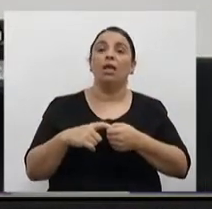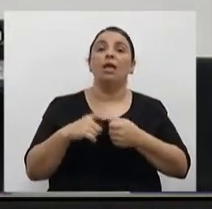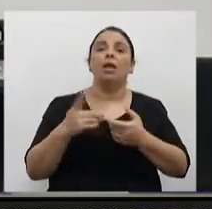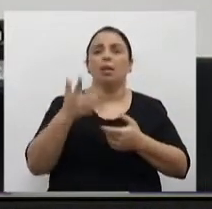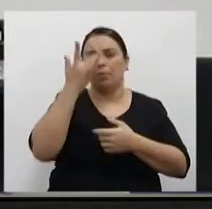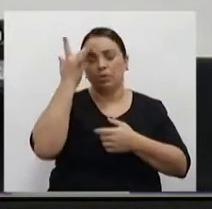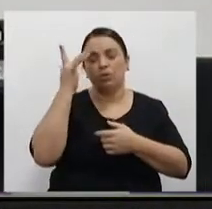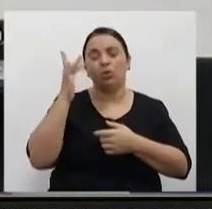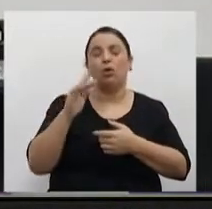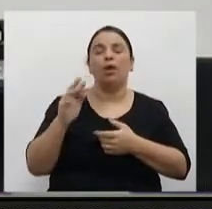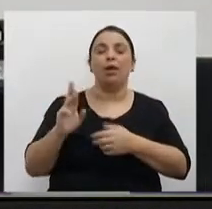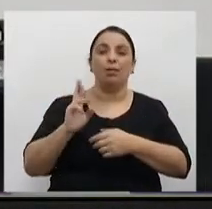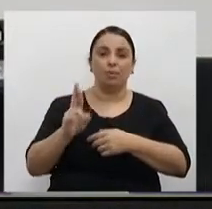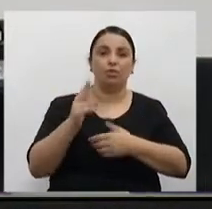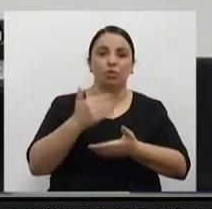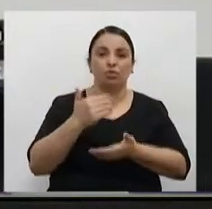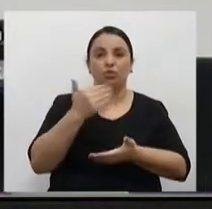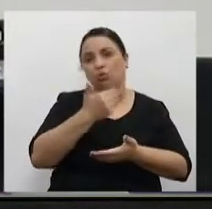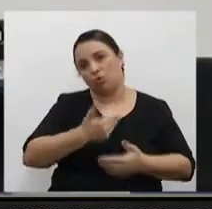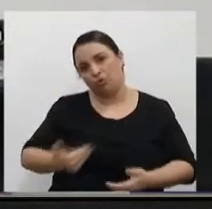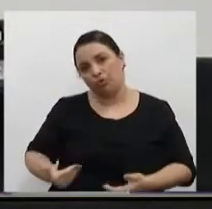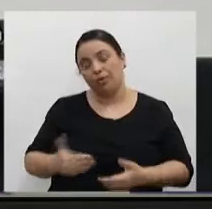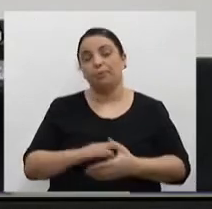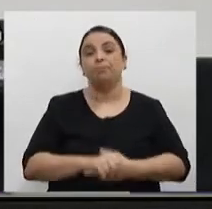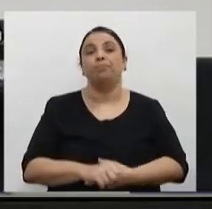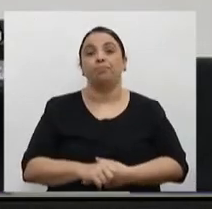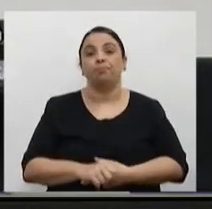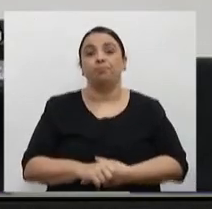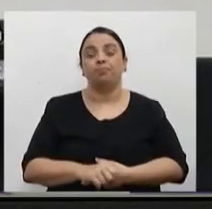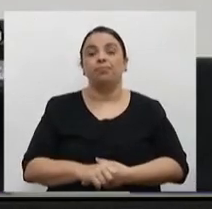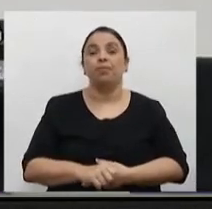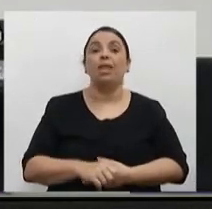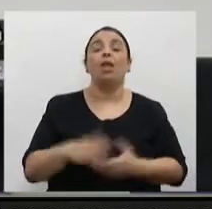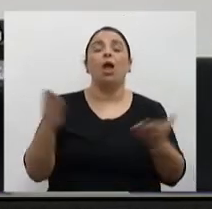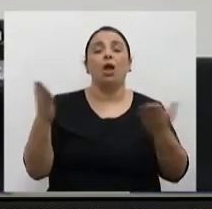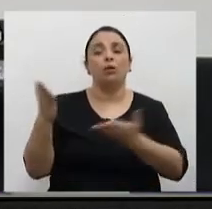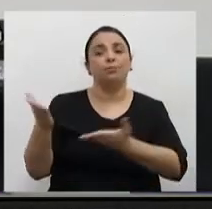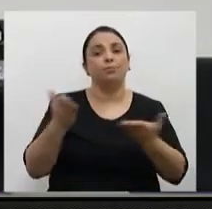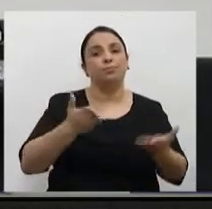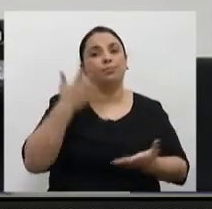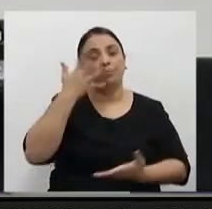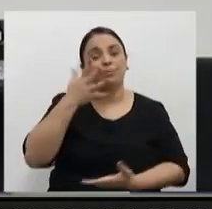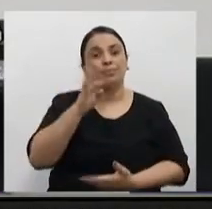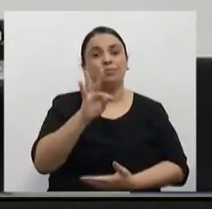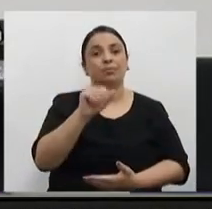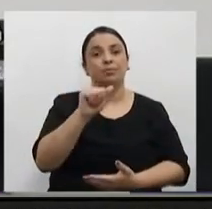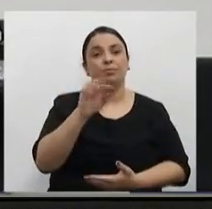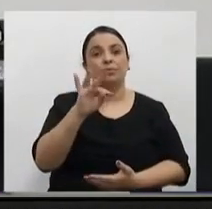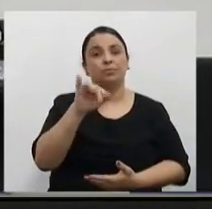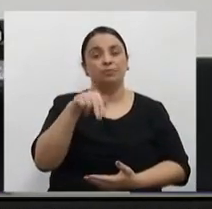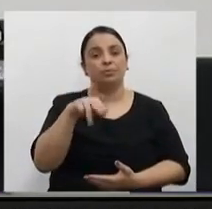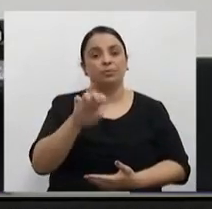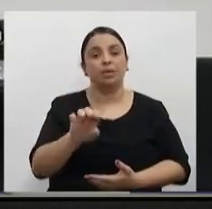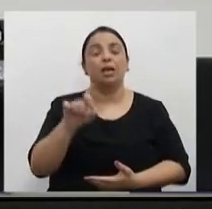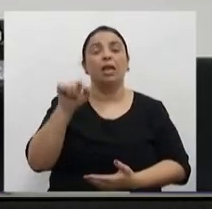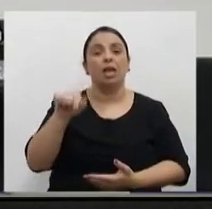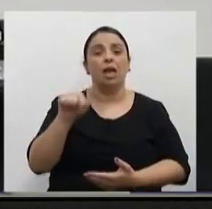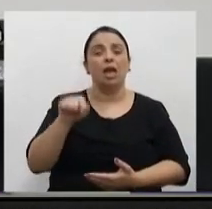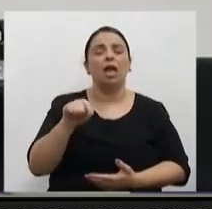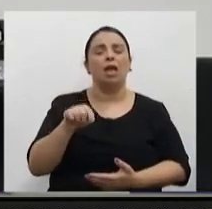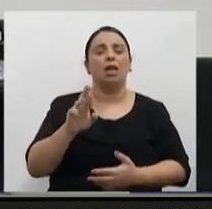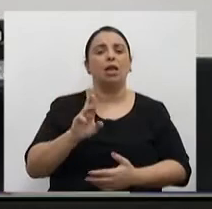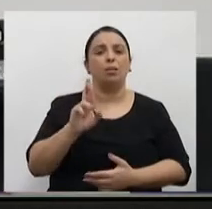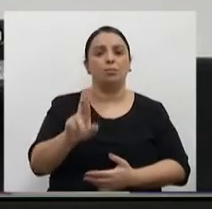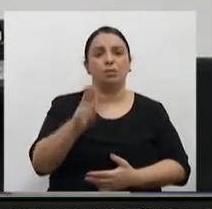governo. Nós vamos aqui, então, a penúltima fazer uso da palavra, Tatiane Nogueira, que é presidente da Associação dos Deficientes Físicos